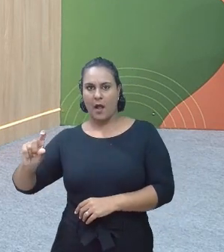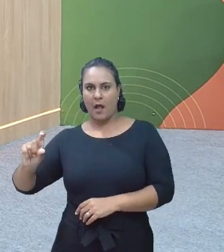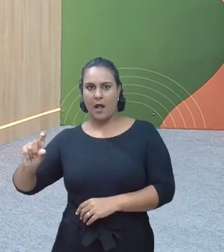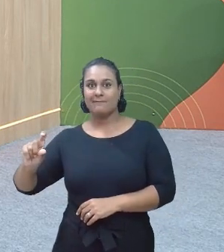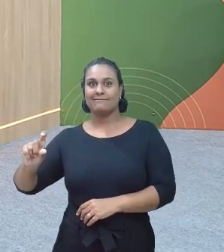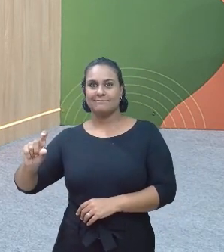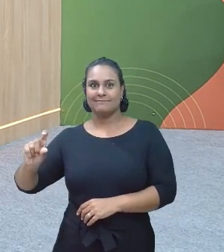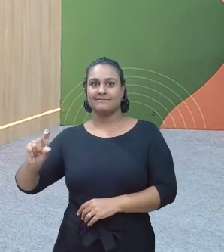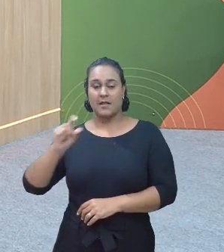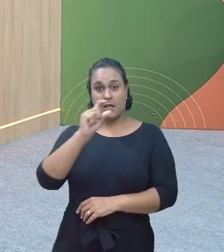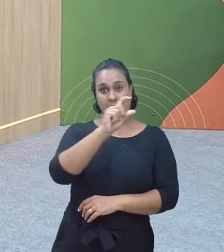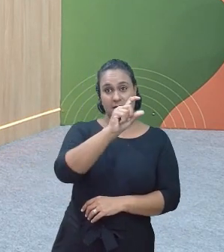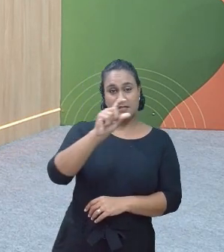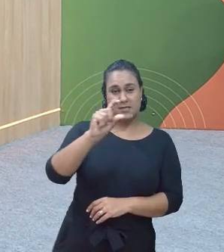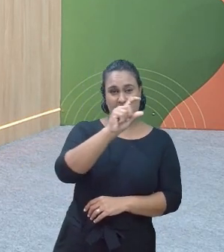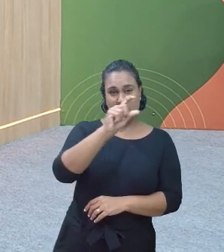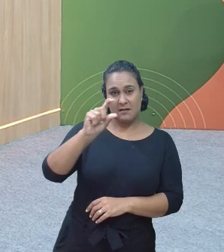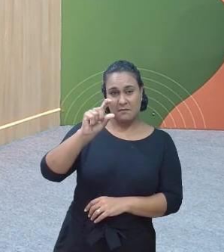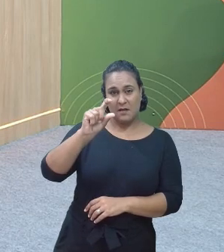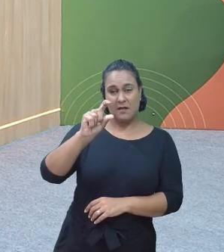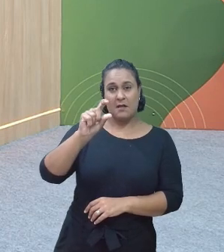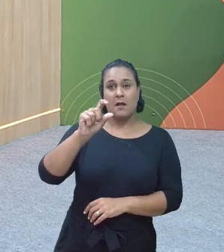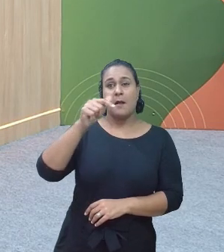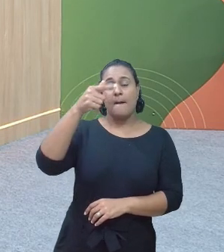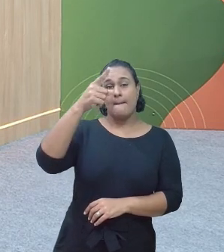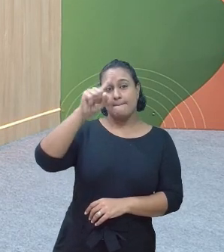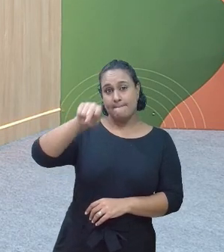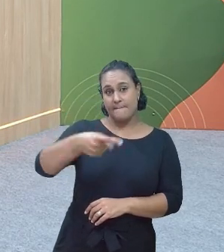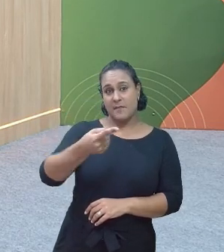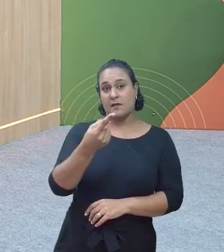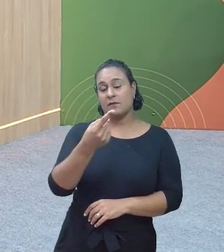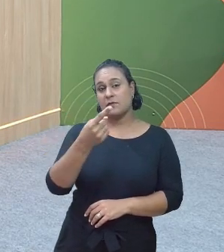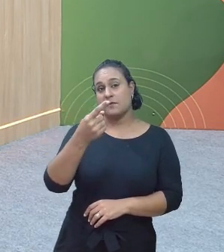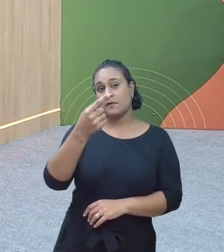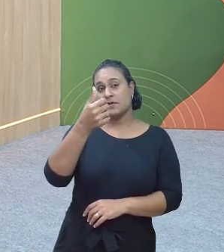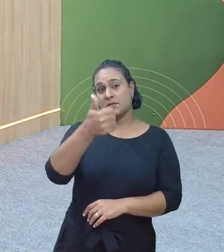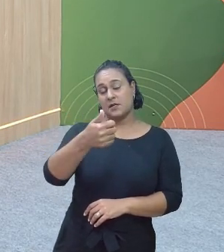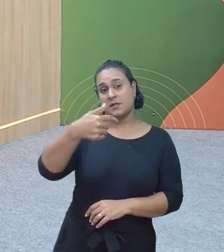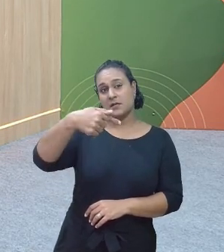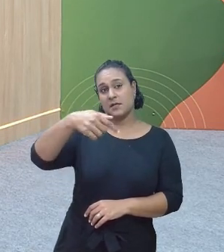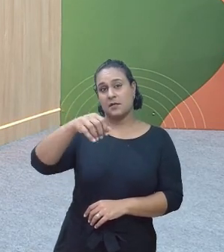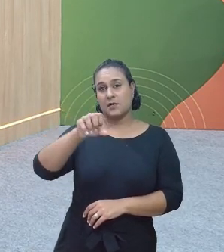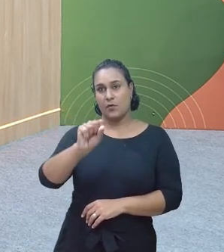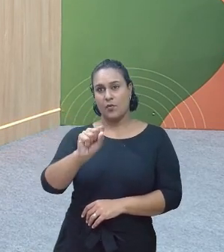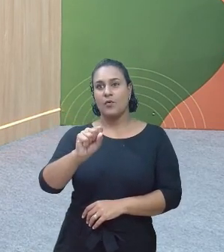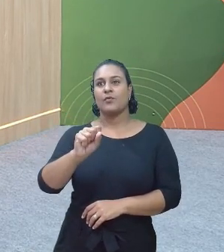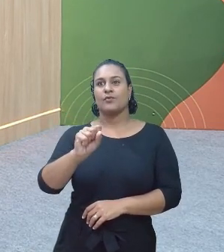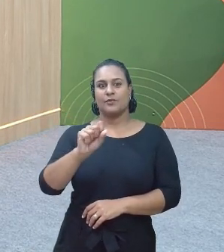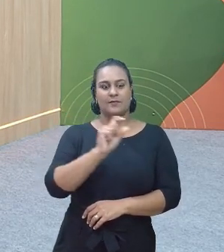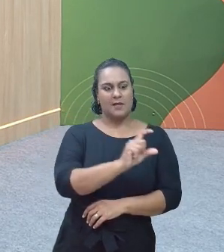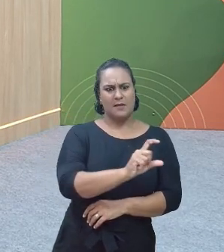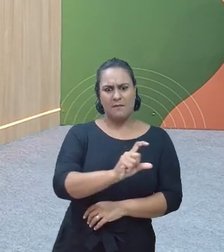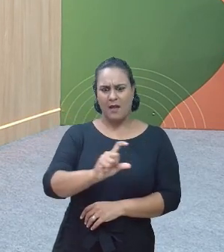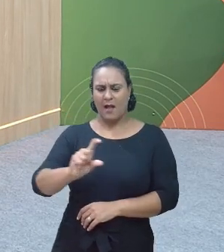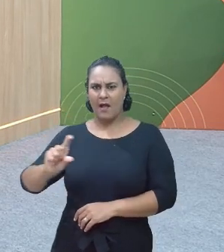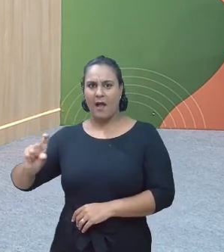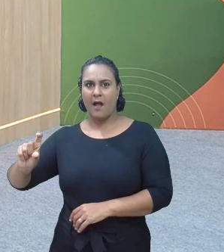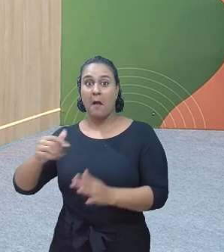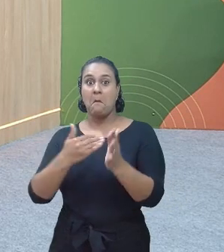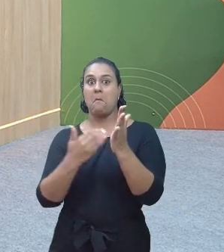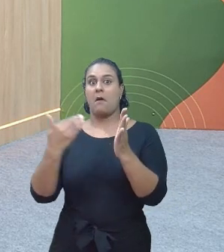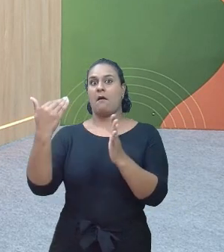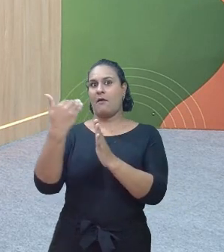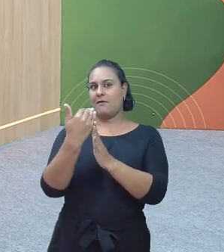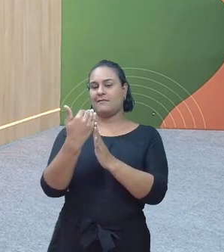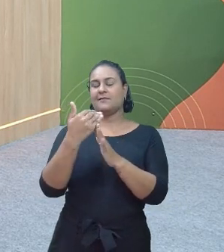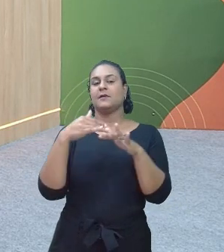embaixo, aqui em cima, né? Aqui é 1178, isso. Esse, ela é muito grande. Então, se a gente